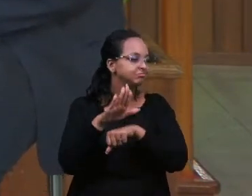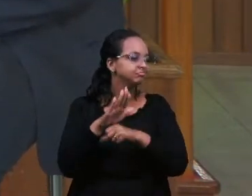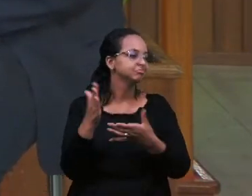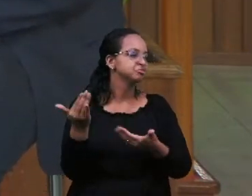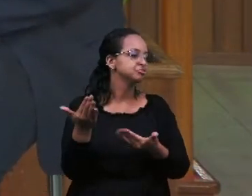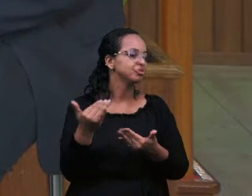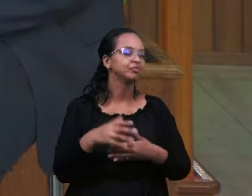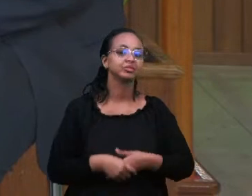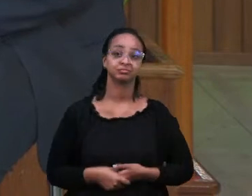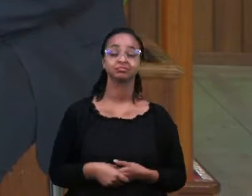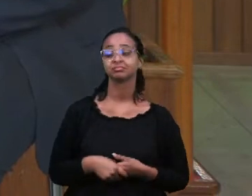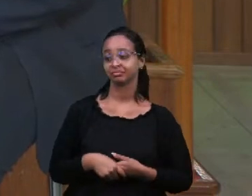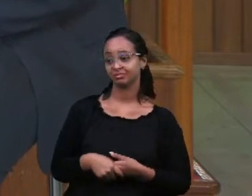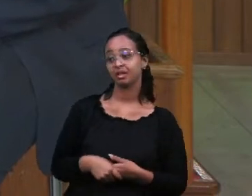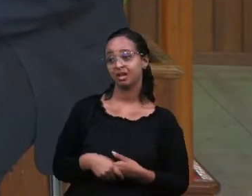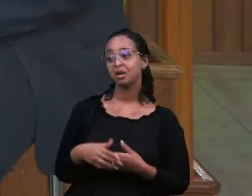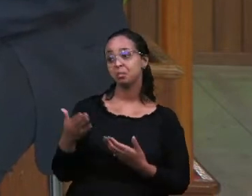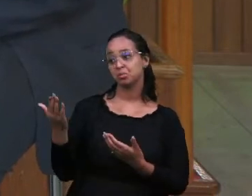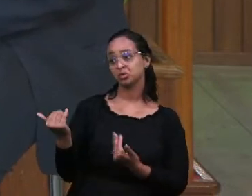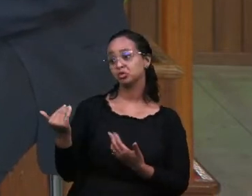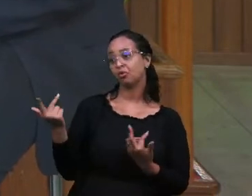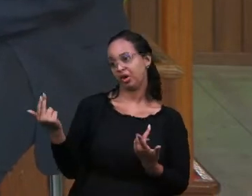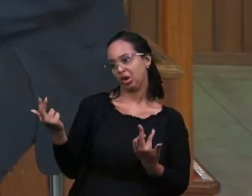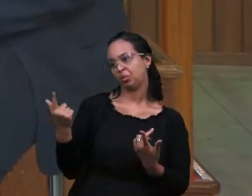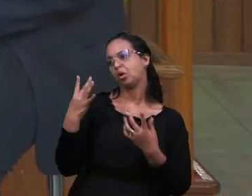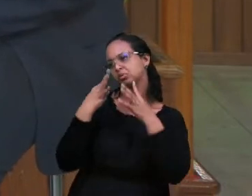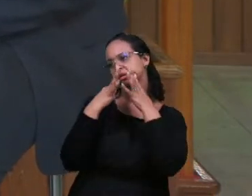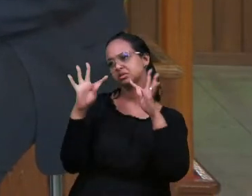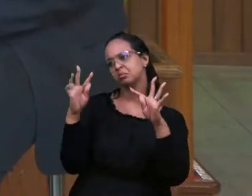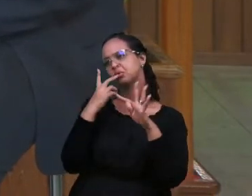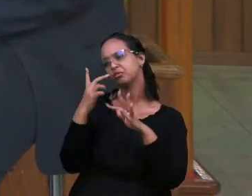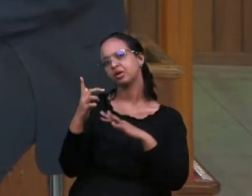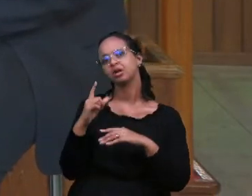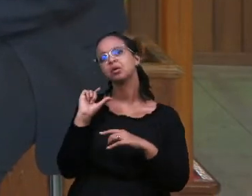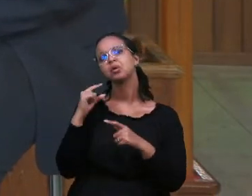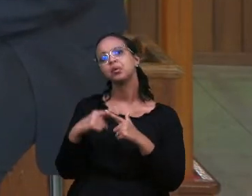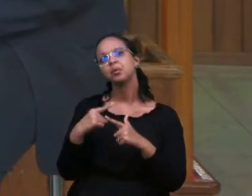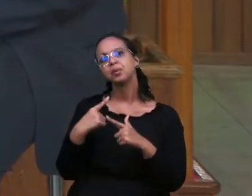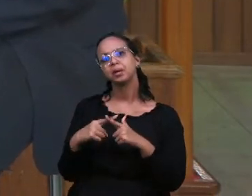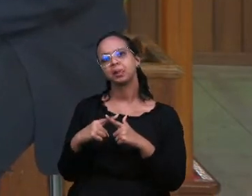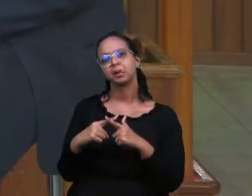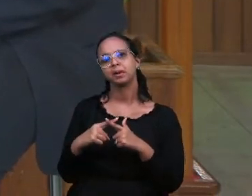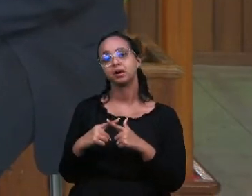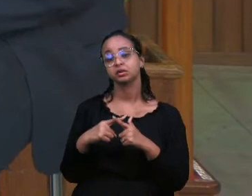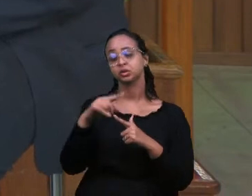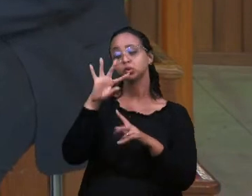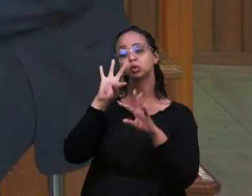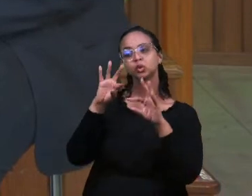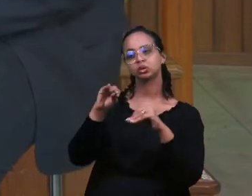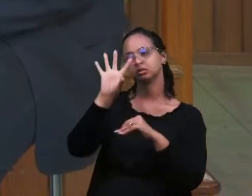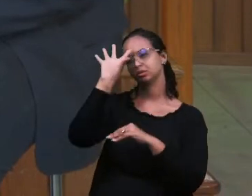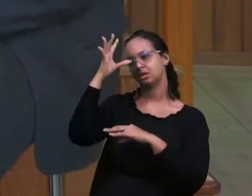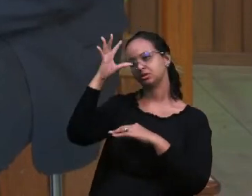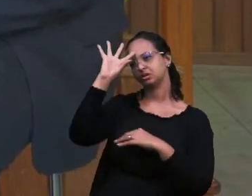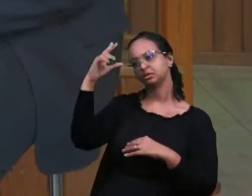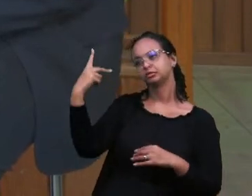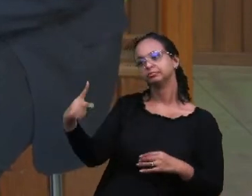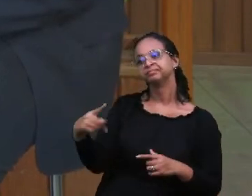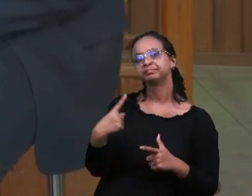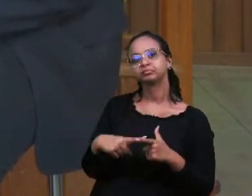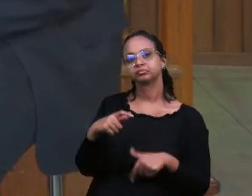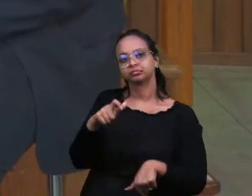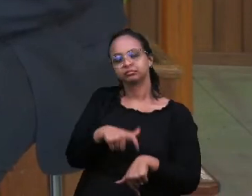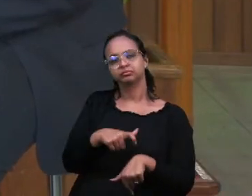A palavra para o jovem é muito semelhante àquela que eu transmiti no testemunho. É a palavra de colocar as suas decisões, porque o jovem ele está numa fase de